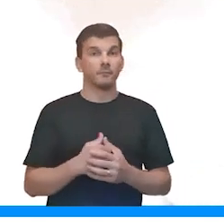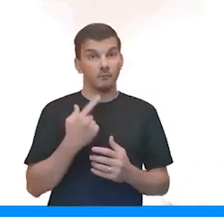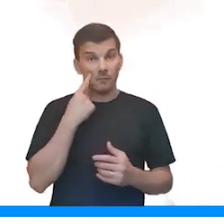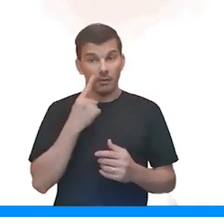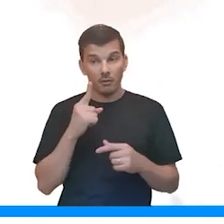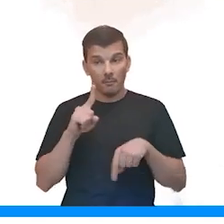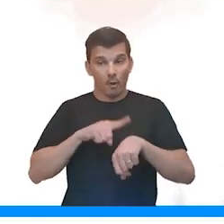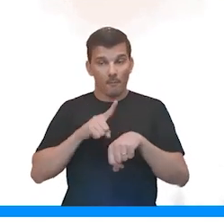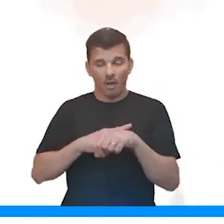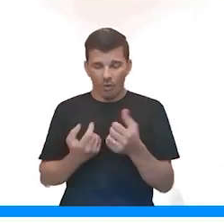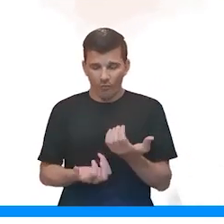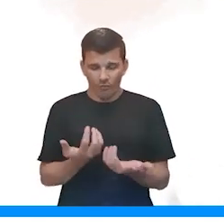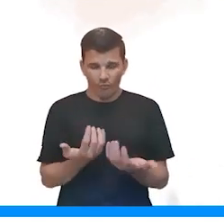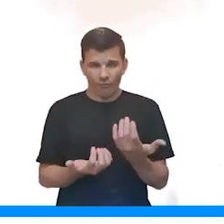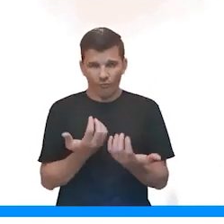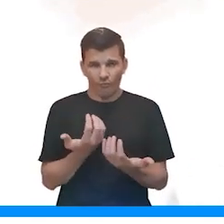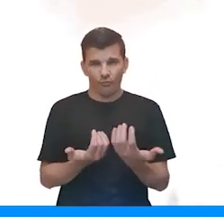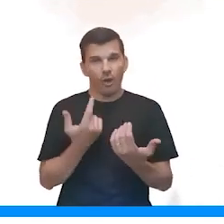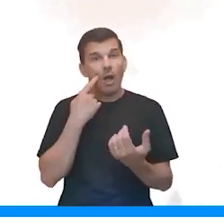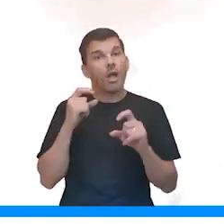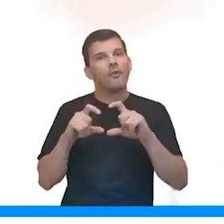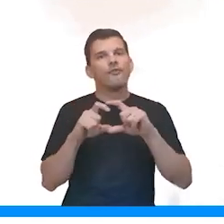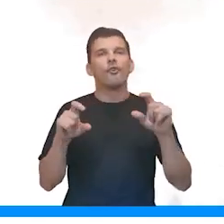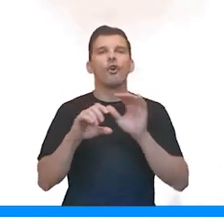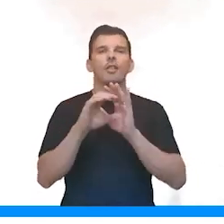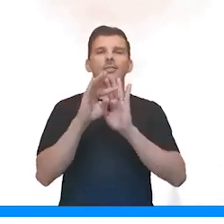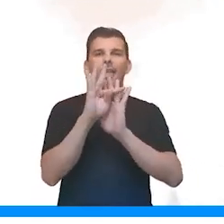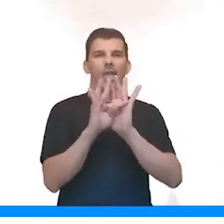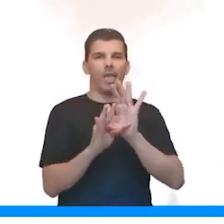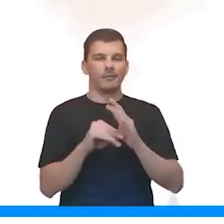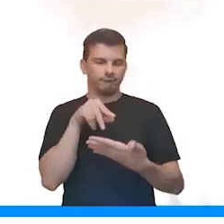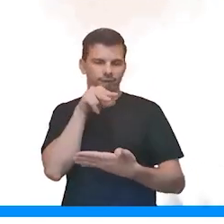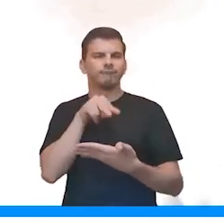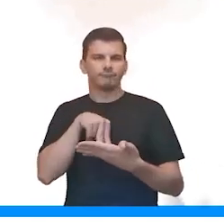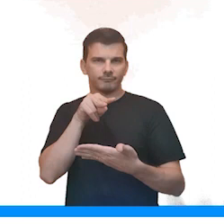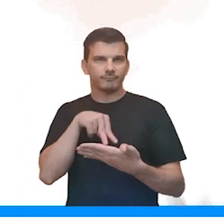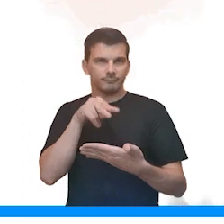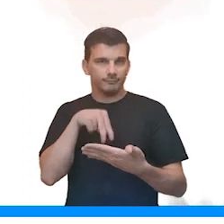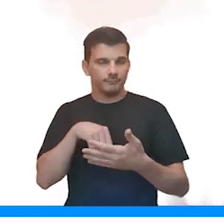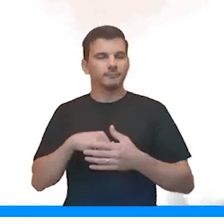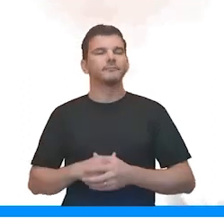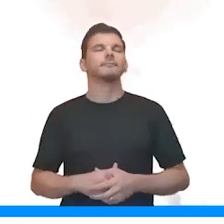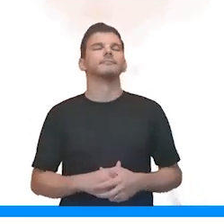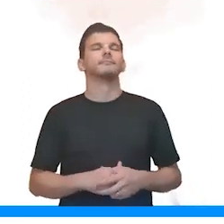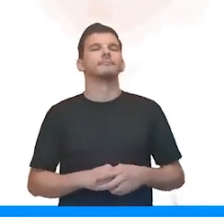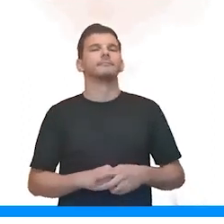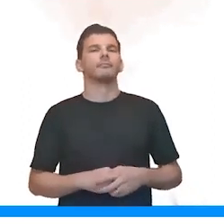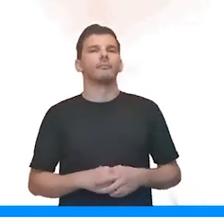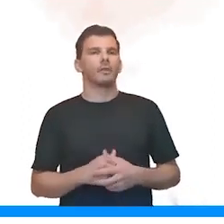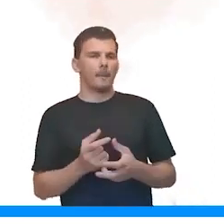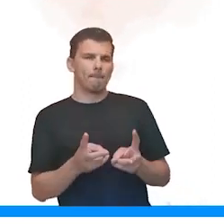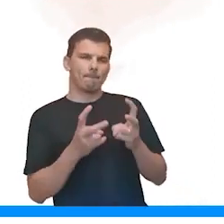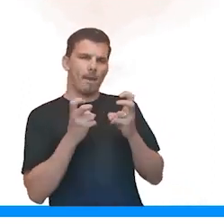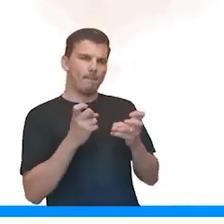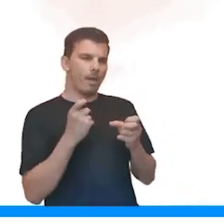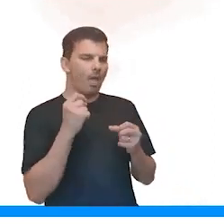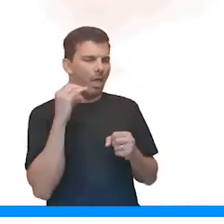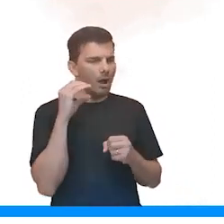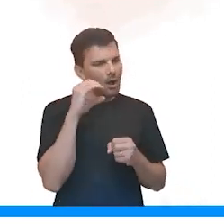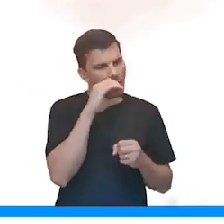trabalho, tá bom? Então, ó, ao ser aquecido, o gás se expande empurrando o êmbolo para cima. Lembra que o êmbolo é essa tampinha